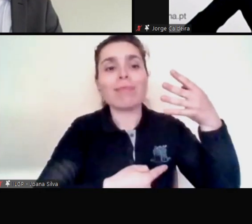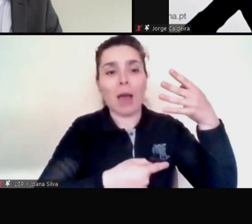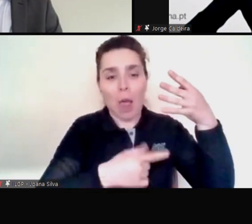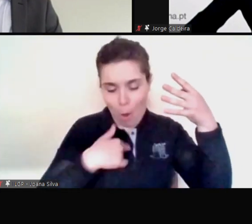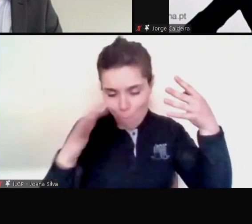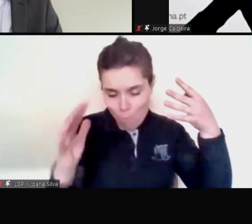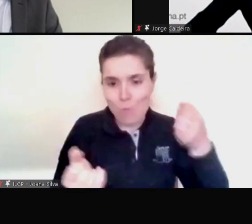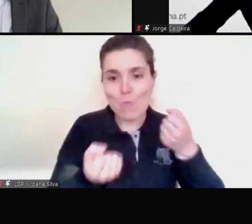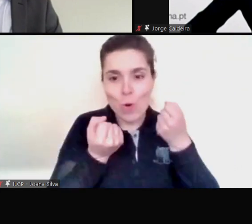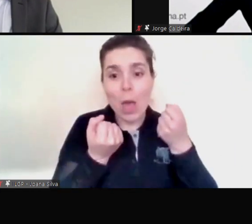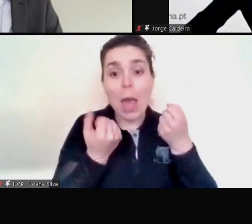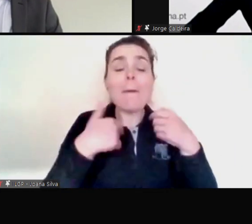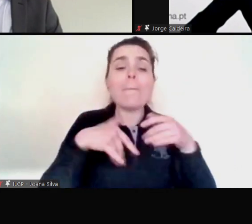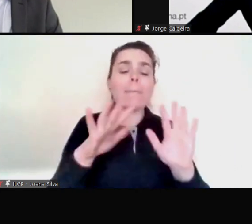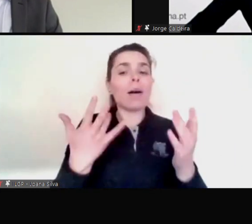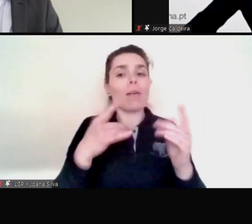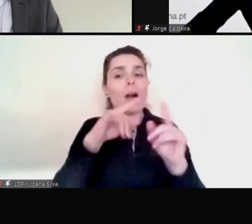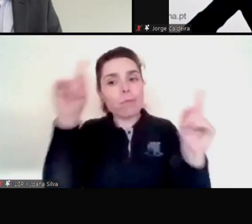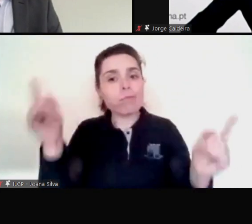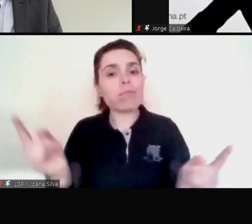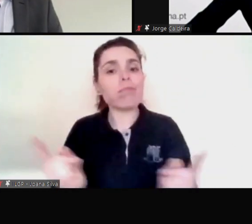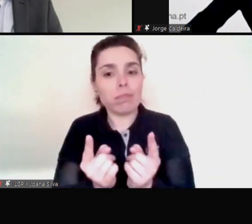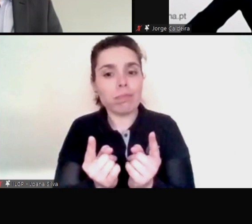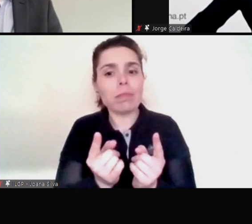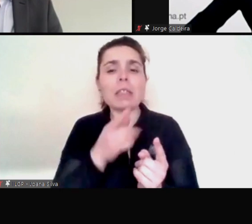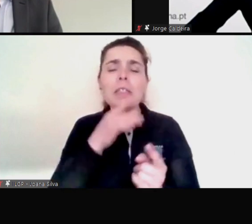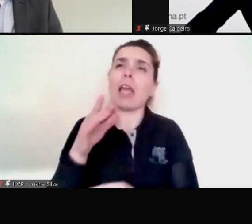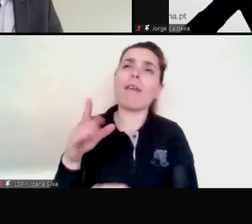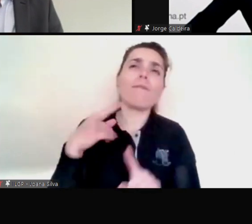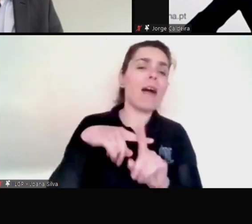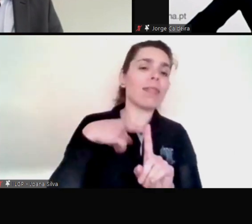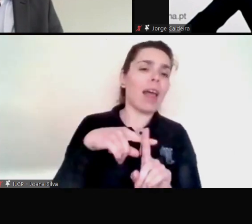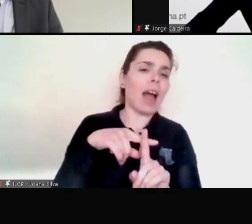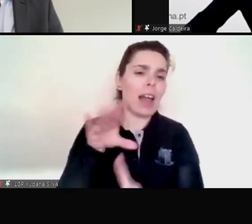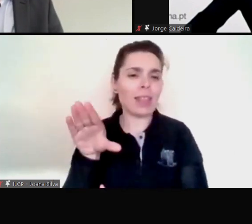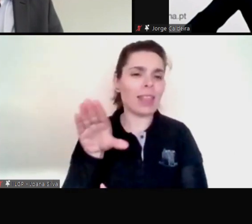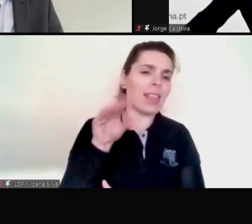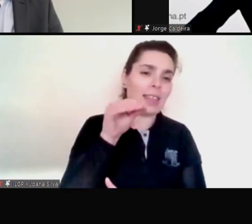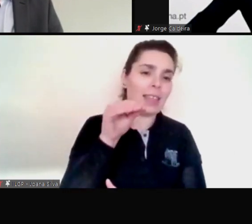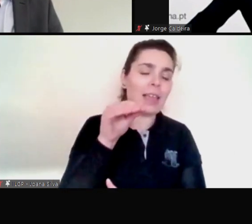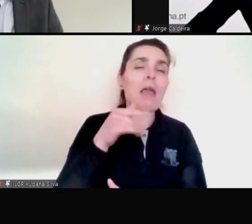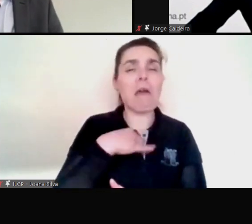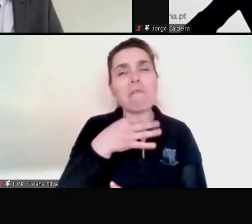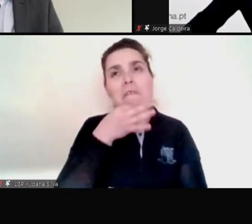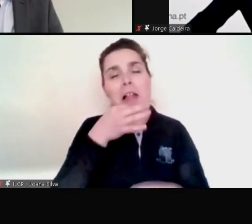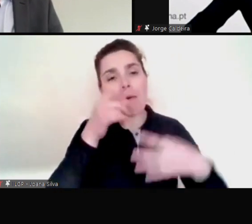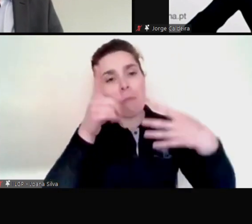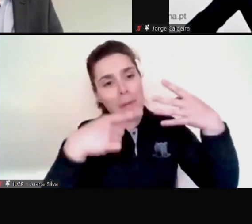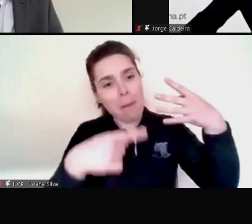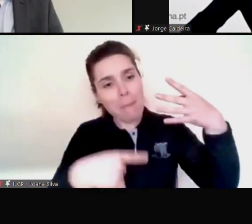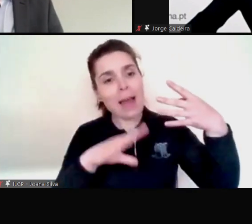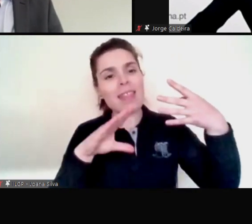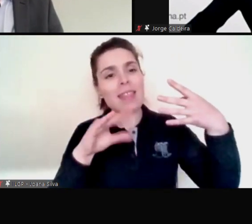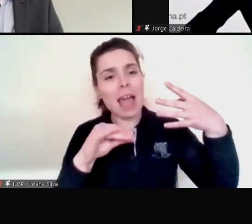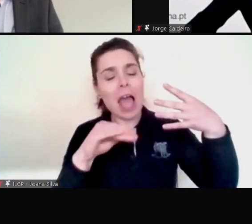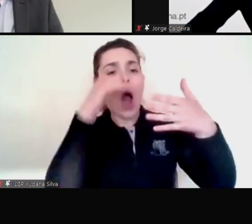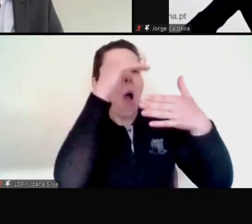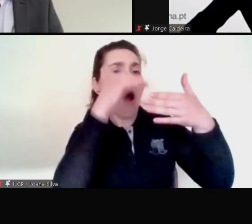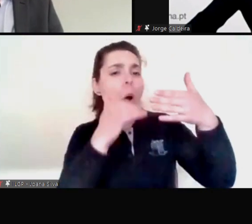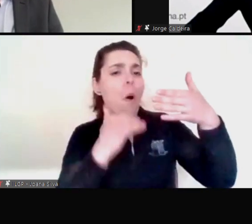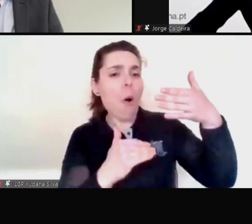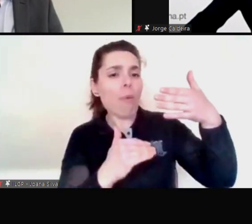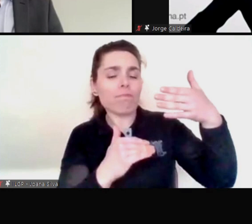exercício de sistematização, identifiquei 10 vantagens. Vou só falar de 10. A ordem porque vou falar delas